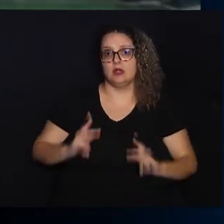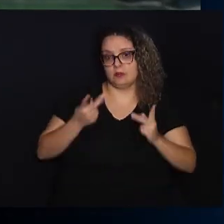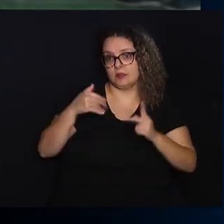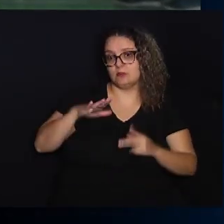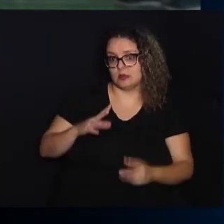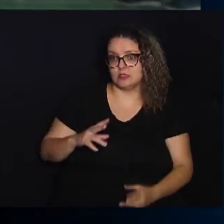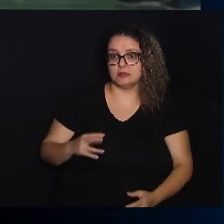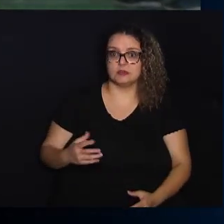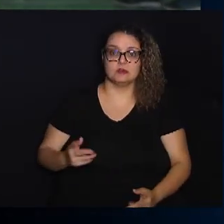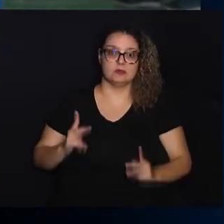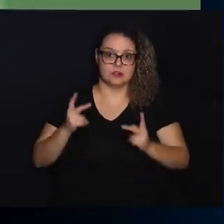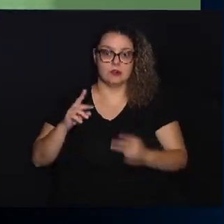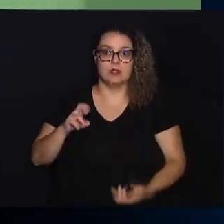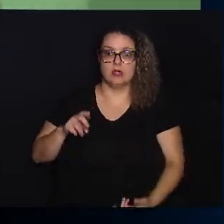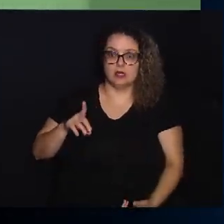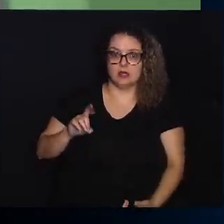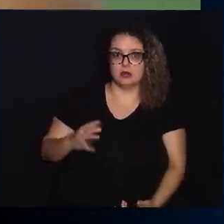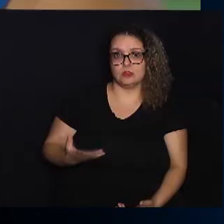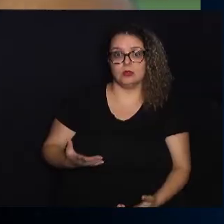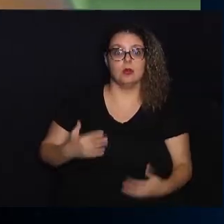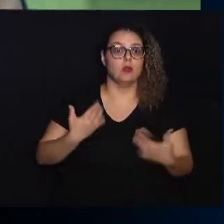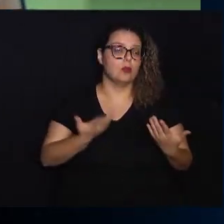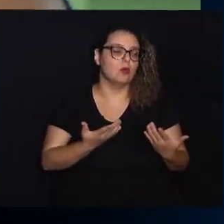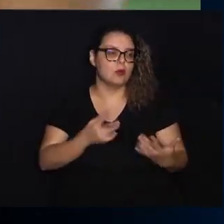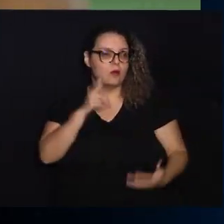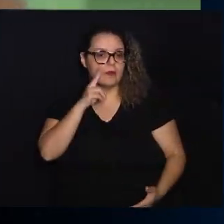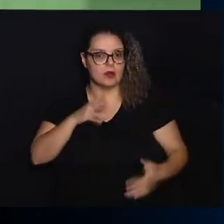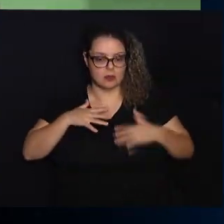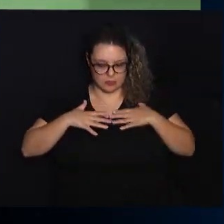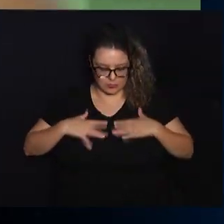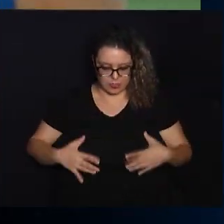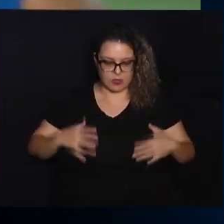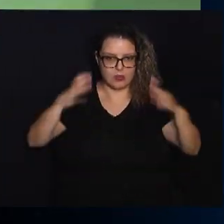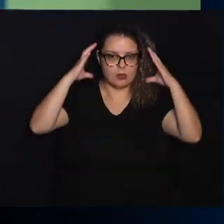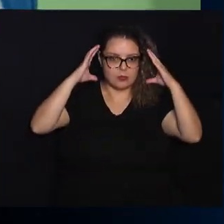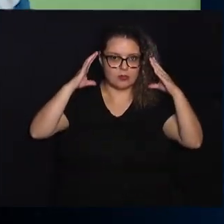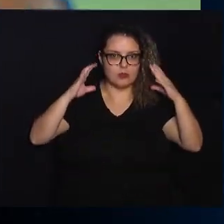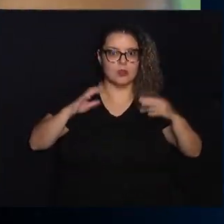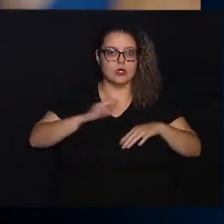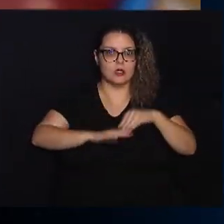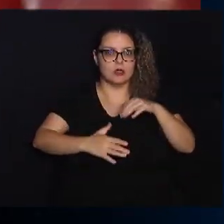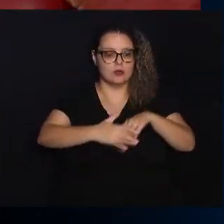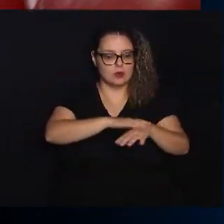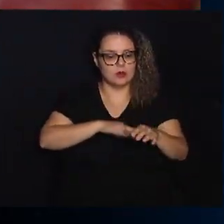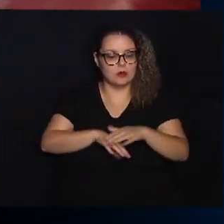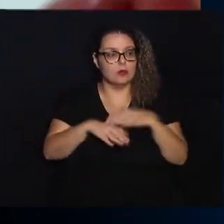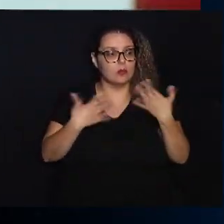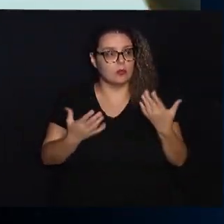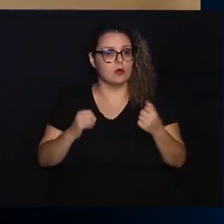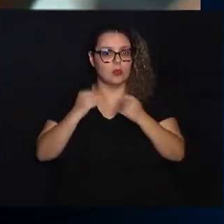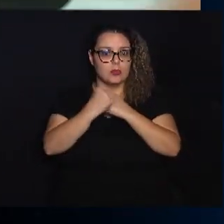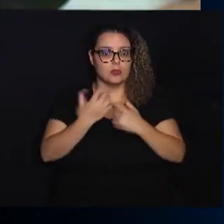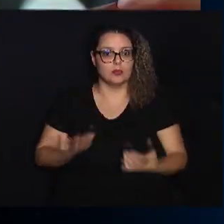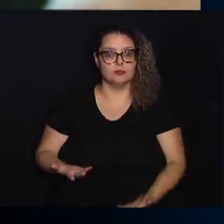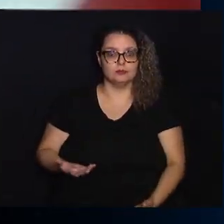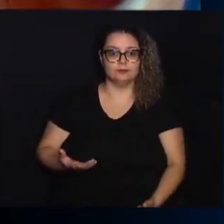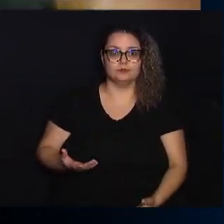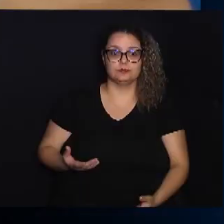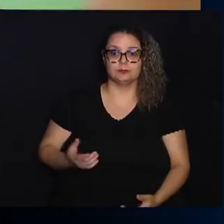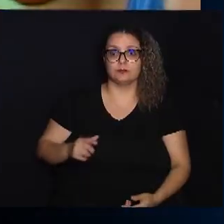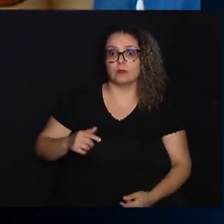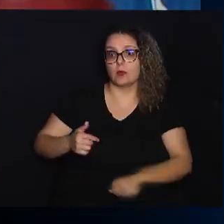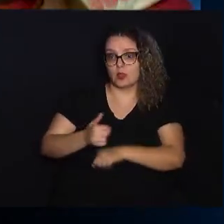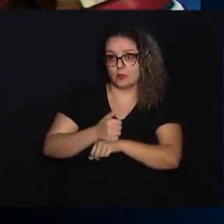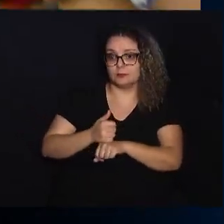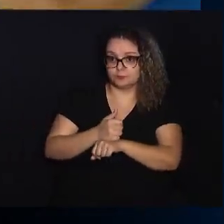vence o lutador que ganhou mais rounds. E quais são os equipamentos de um lutador de sandá? A gente consegue ver o colete, o capacete, a luva. Quais são,